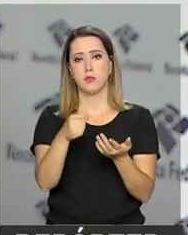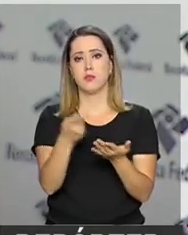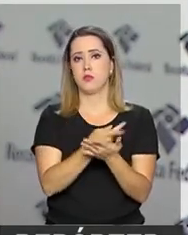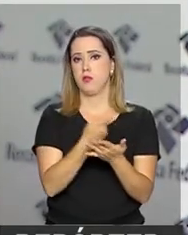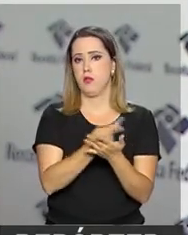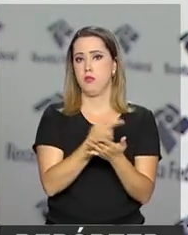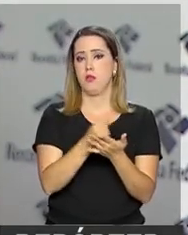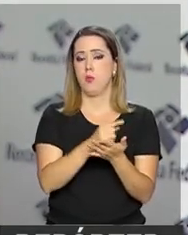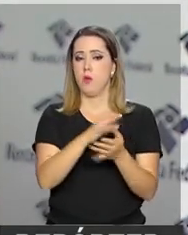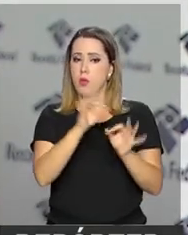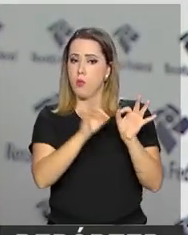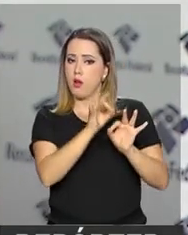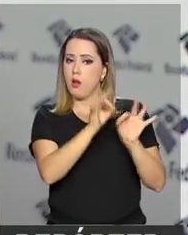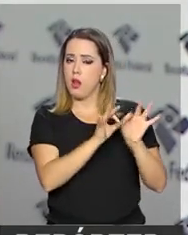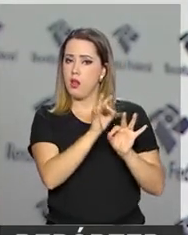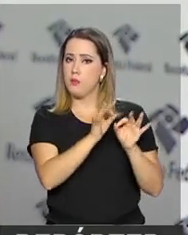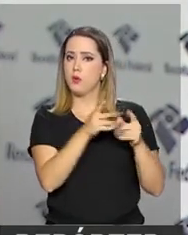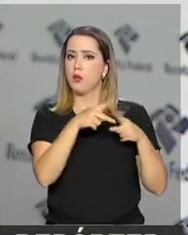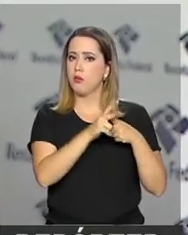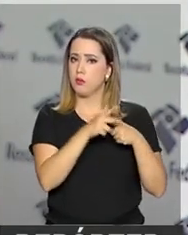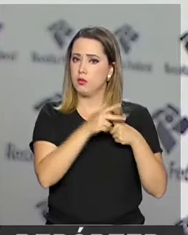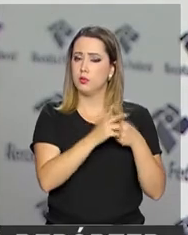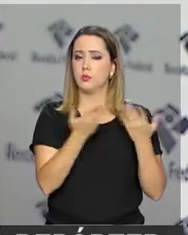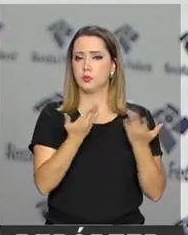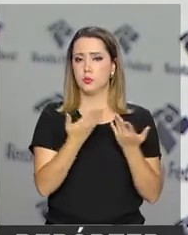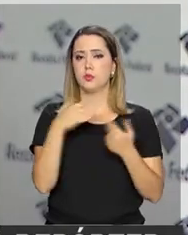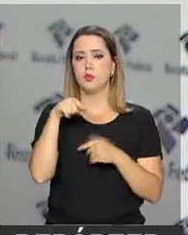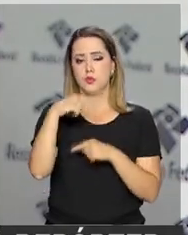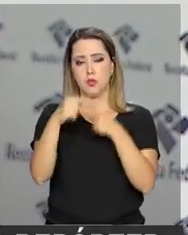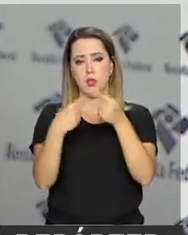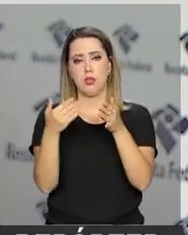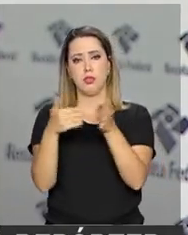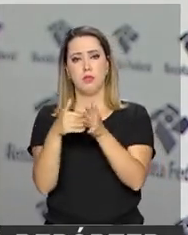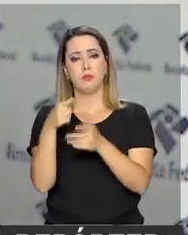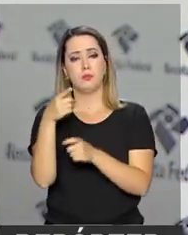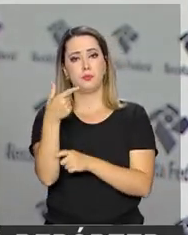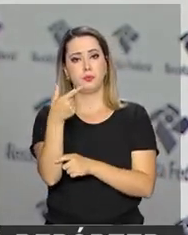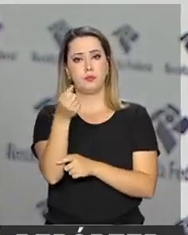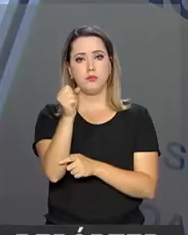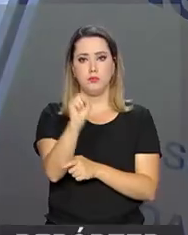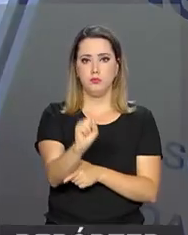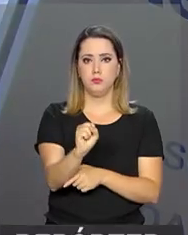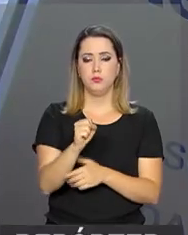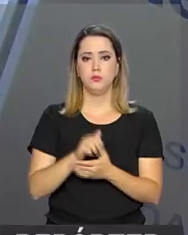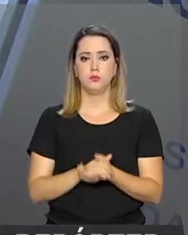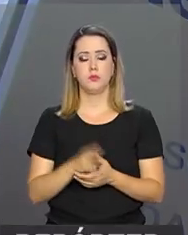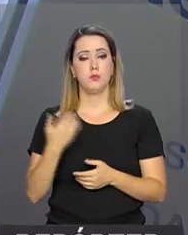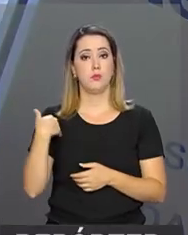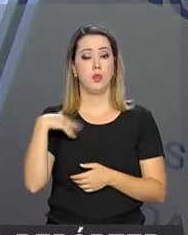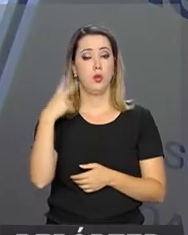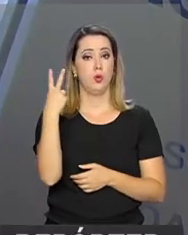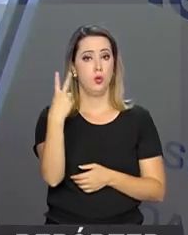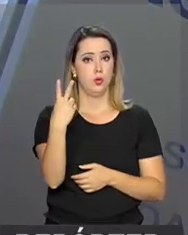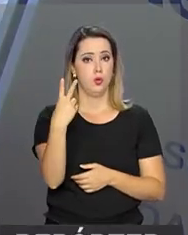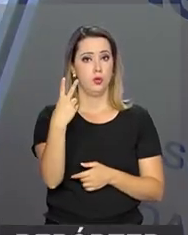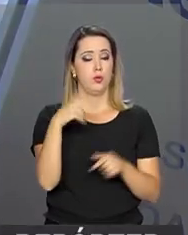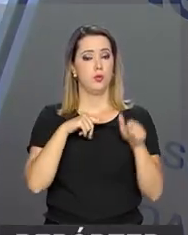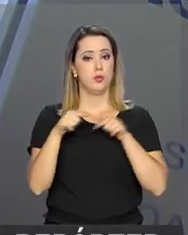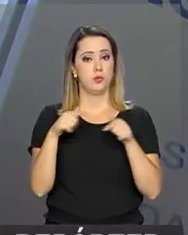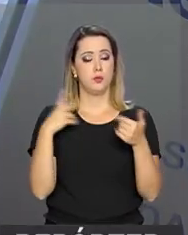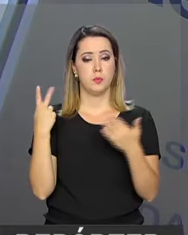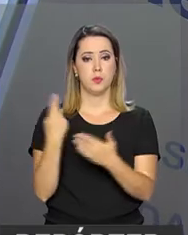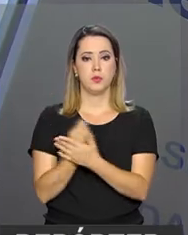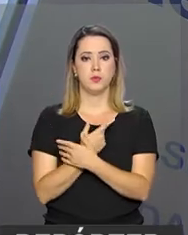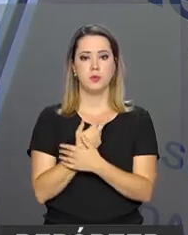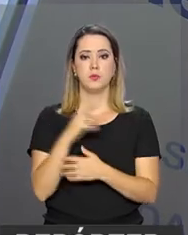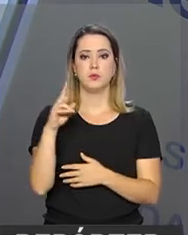se iniciam a partir desse último trimestre de 2017 e vão ocorrer durante o ano de 2018 também. Foram duas ações desencadeadas